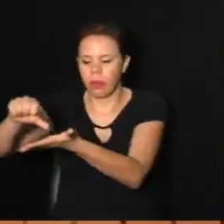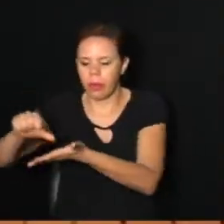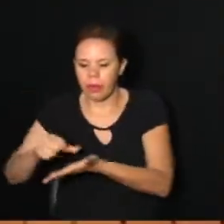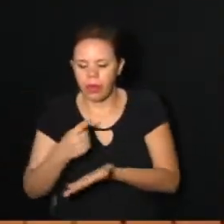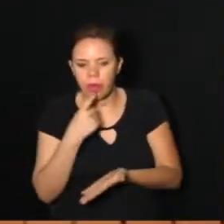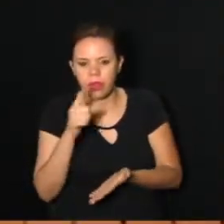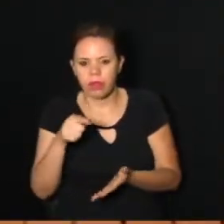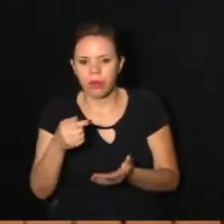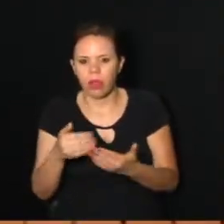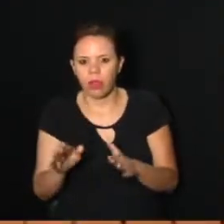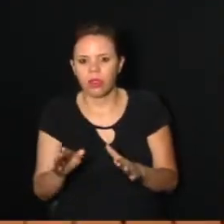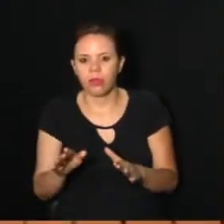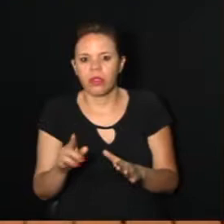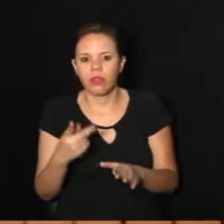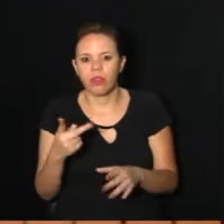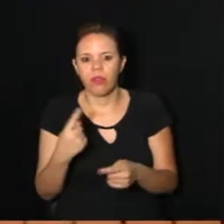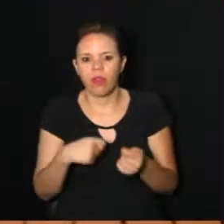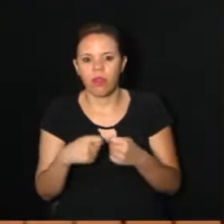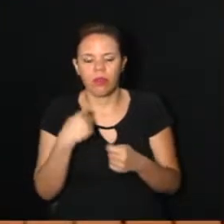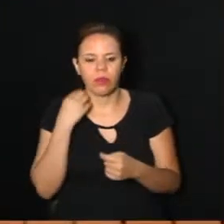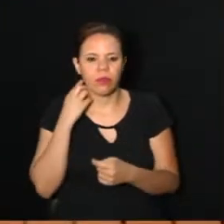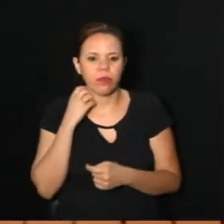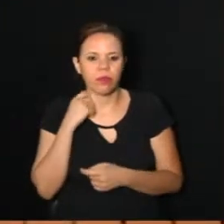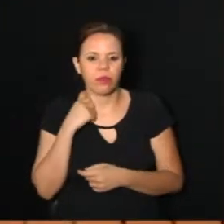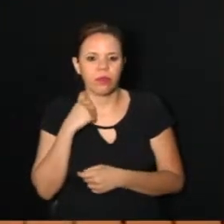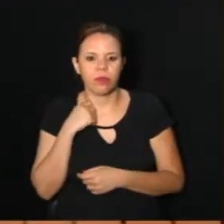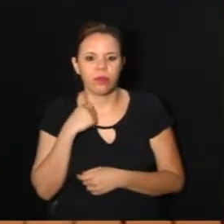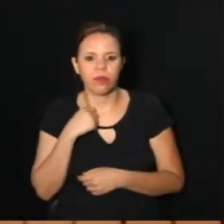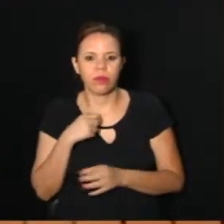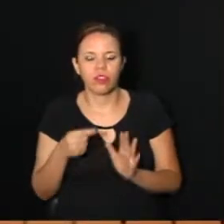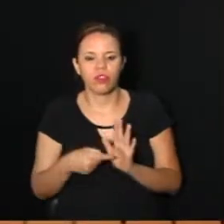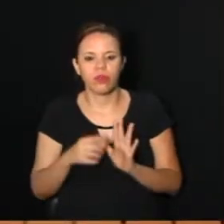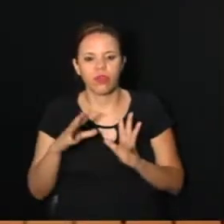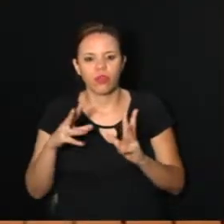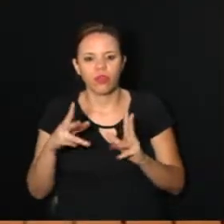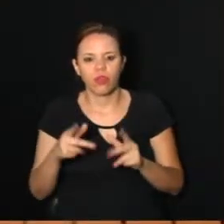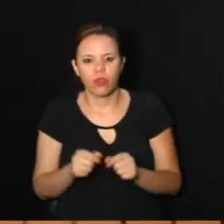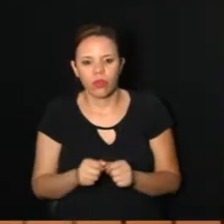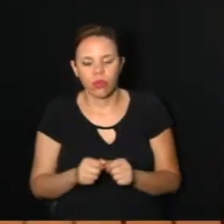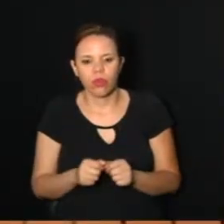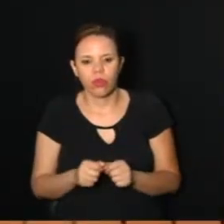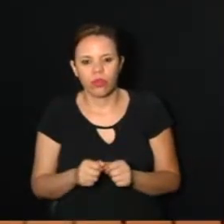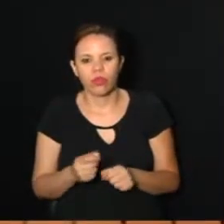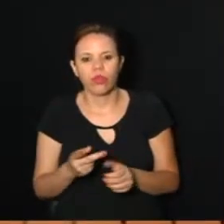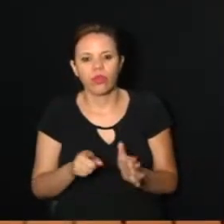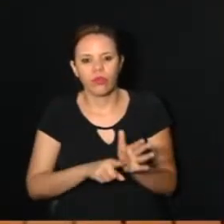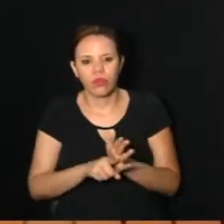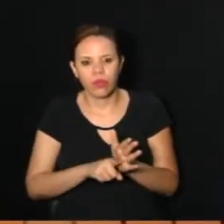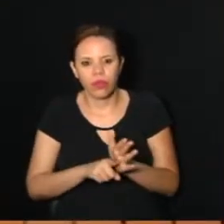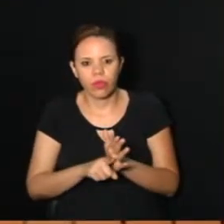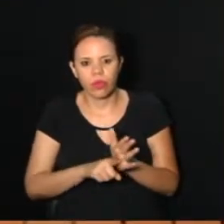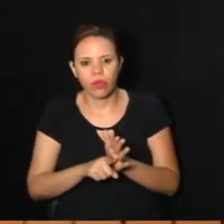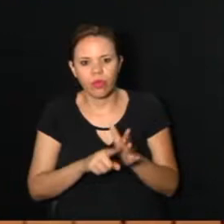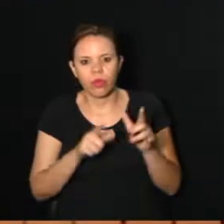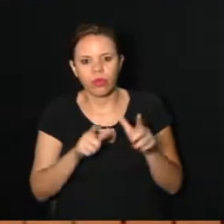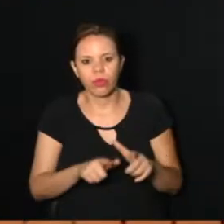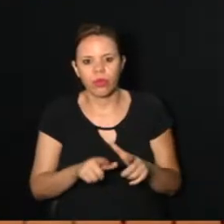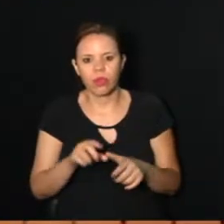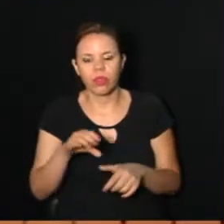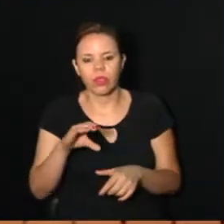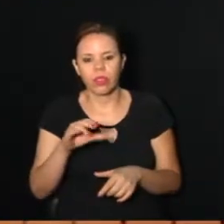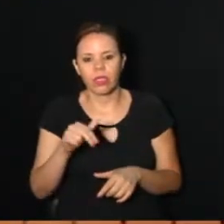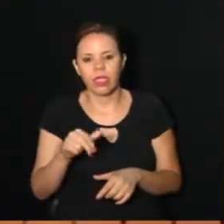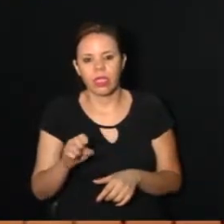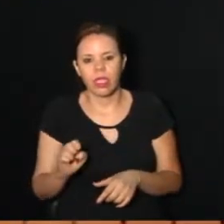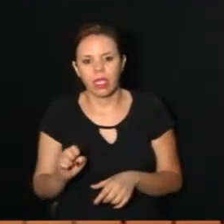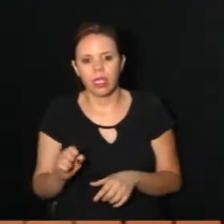instalar. Ótimo, Pelo maravilha. KNAI. Eu vou te mostrar todos os lotes, você vai buscar ali a mancha, KNAI tal. Ele